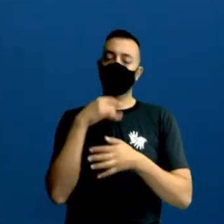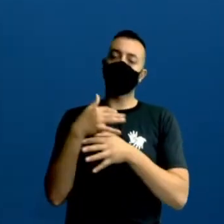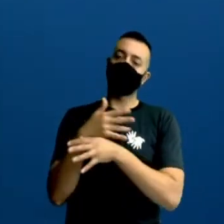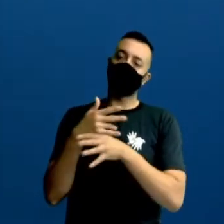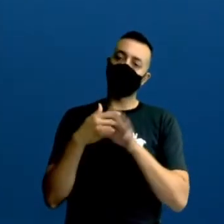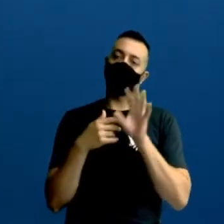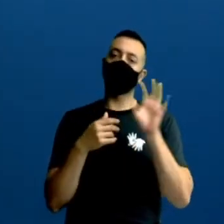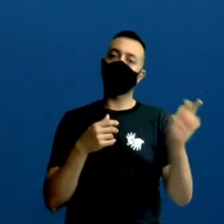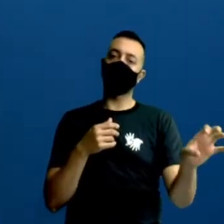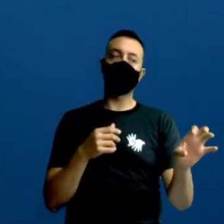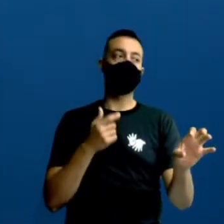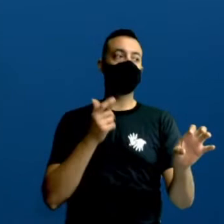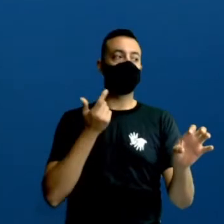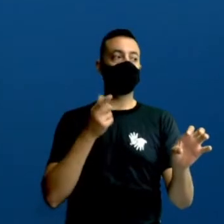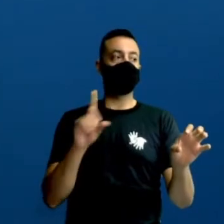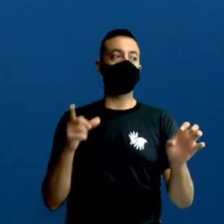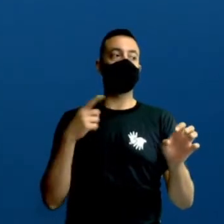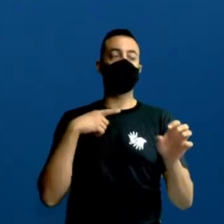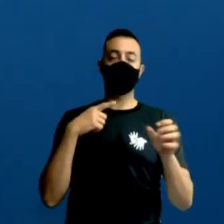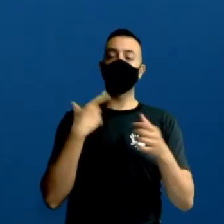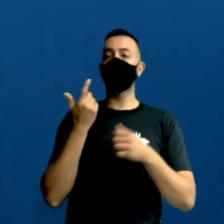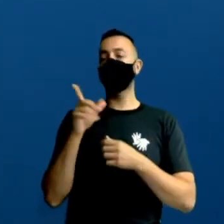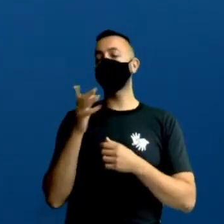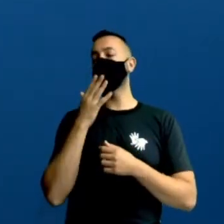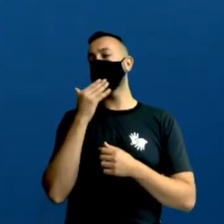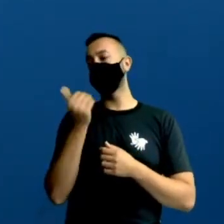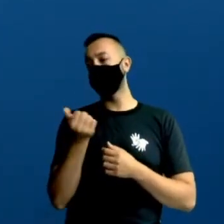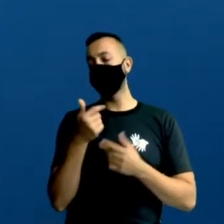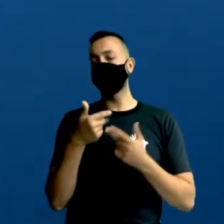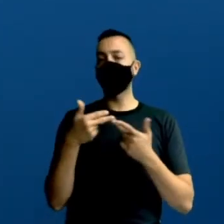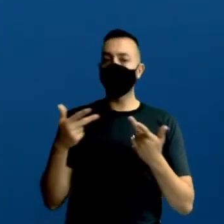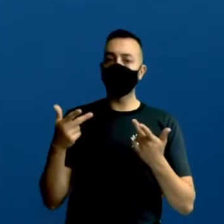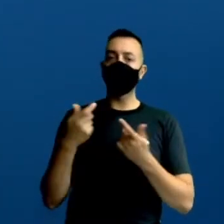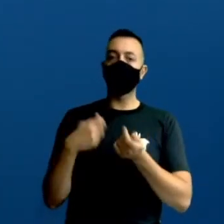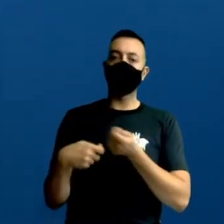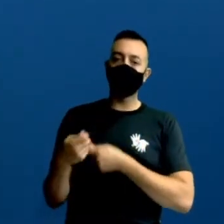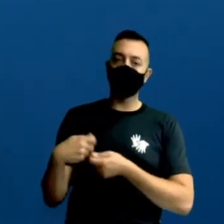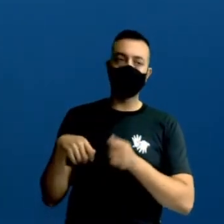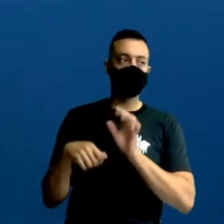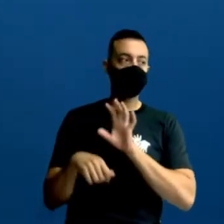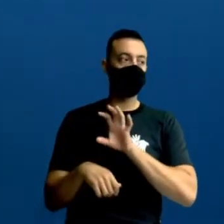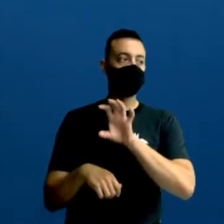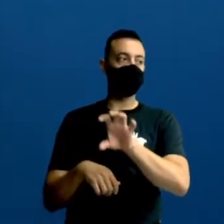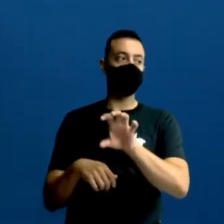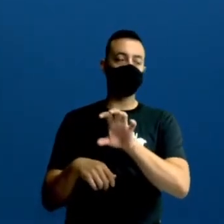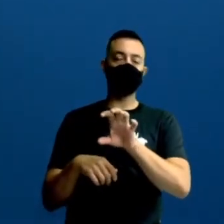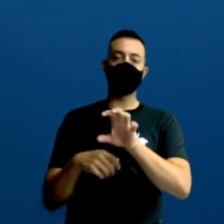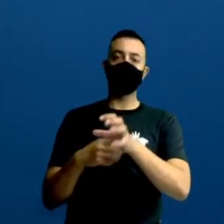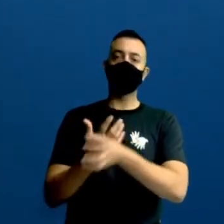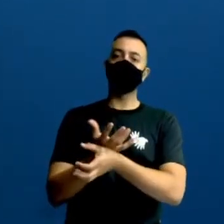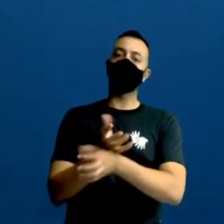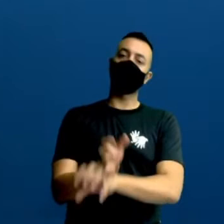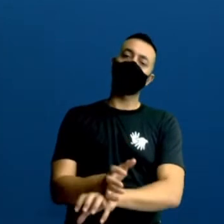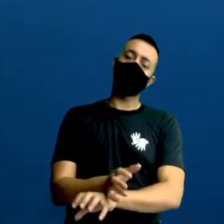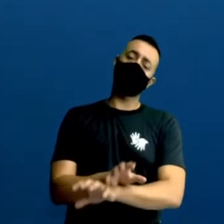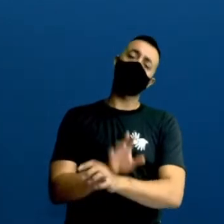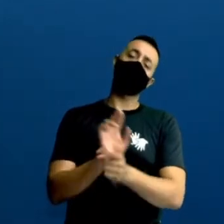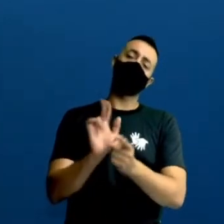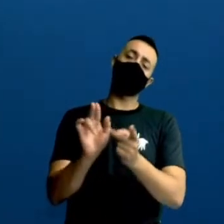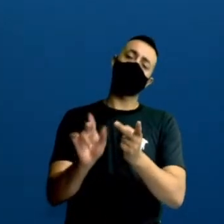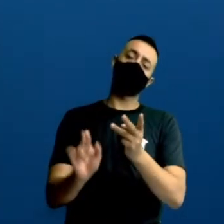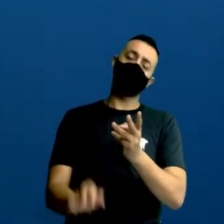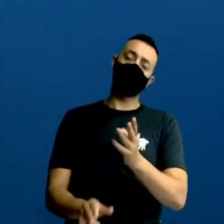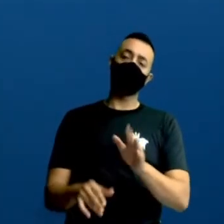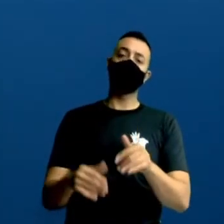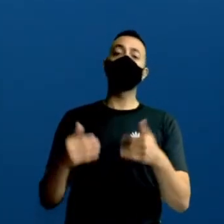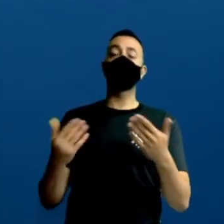metropolitana. Aí o outro que tem outra vegetação, outro gosto, outro comércio, aí vai fazer parte do sertão. E assim vai, tá certo?